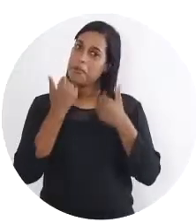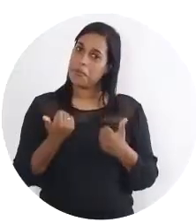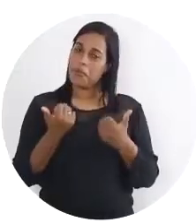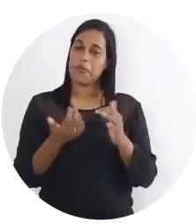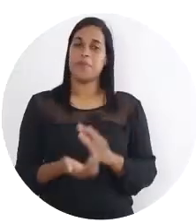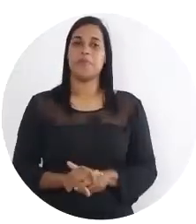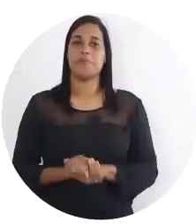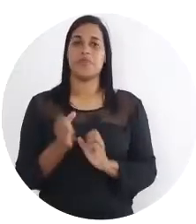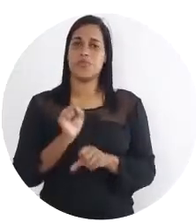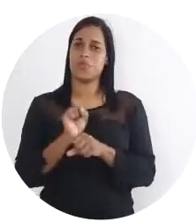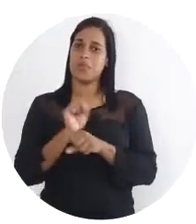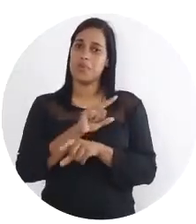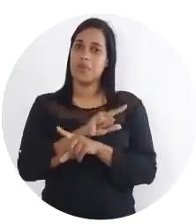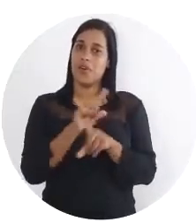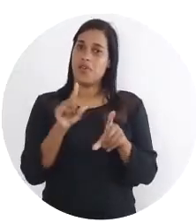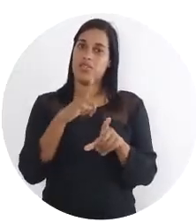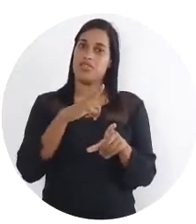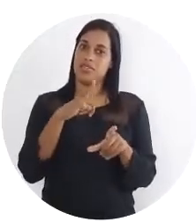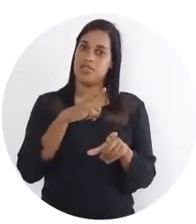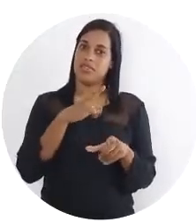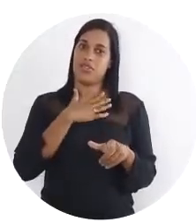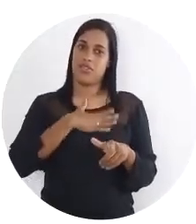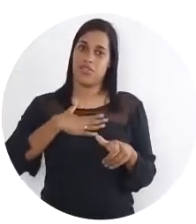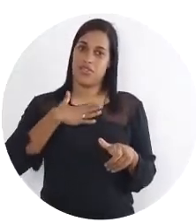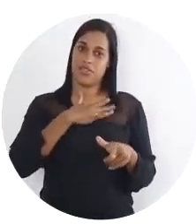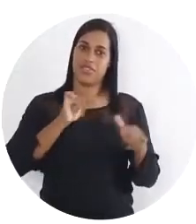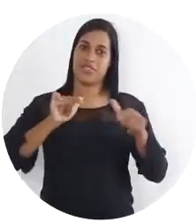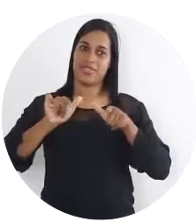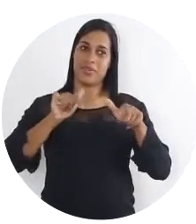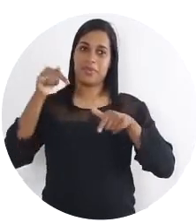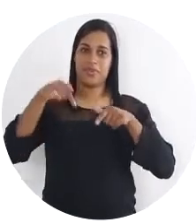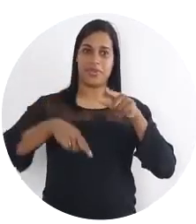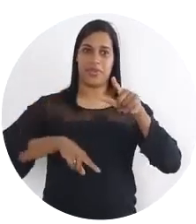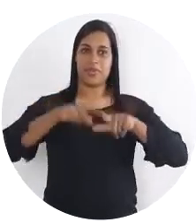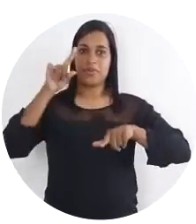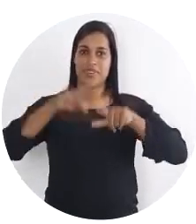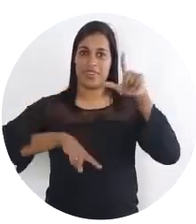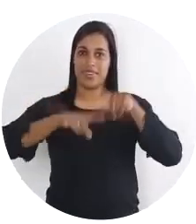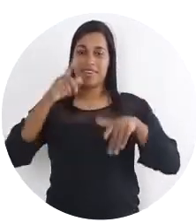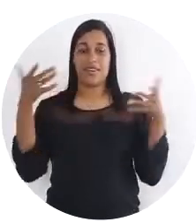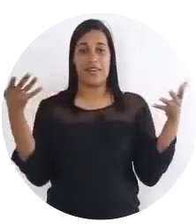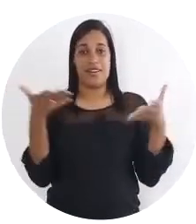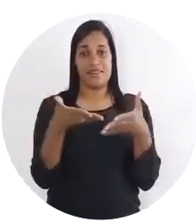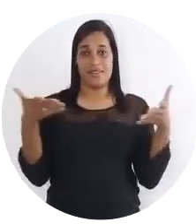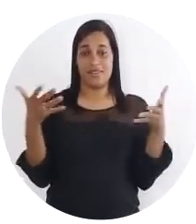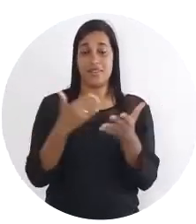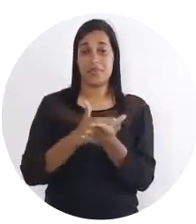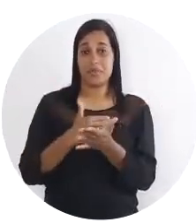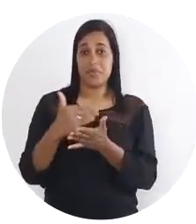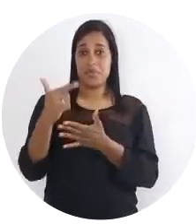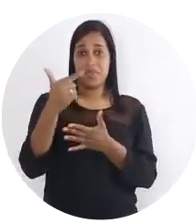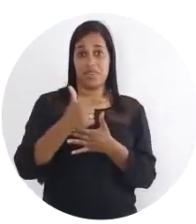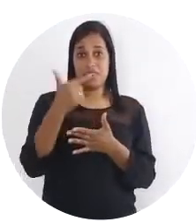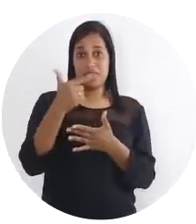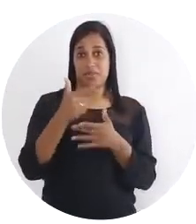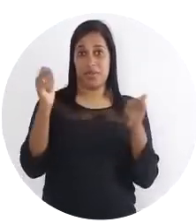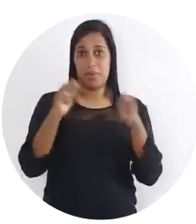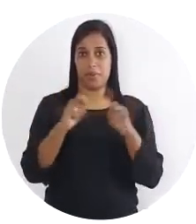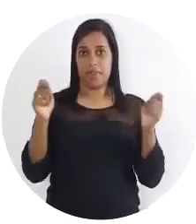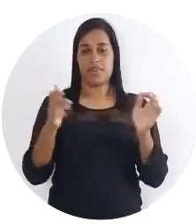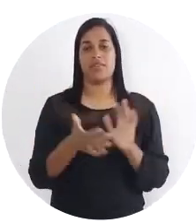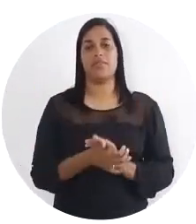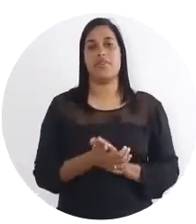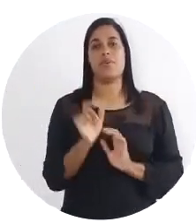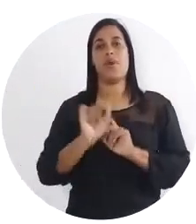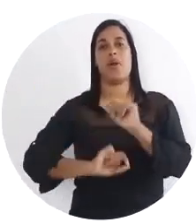pessoal, esperamos que vocês estejam curtindo trabalhar com o nosso material. Agora vamos iniciar uma segunda parte,